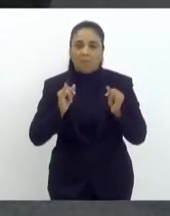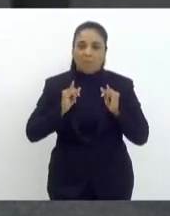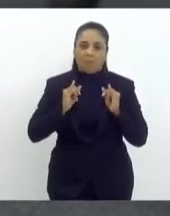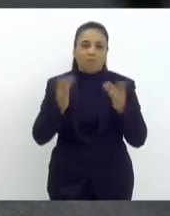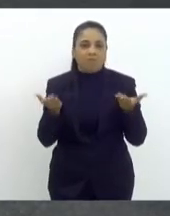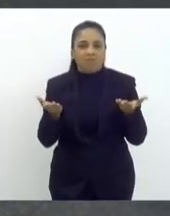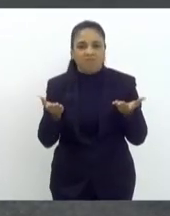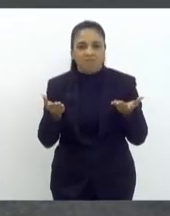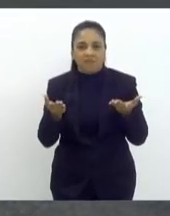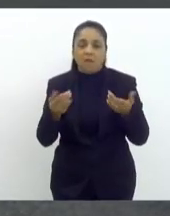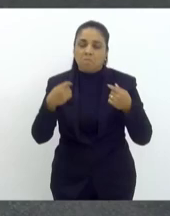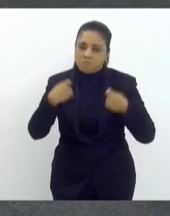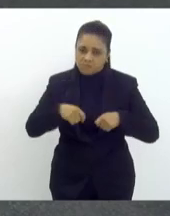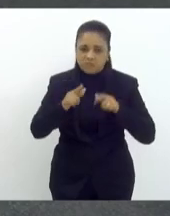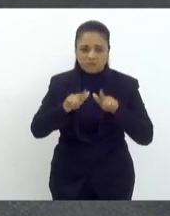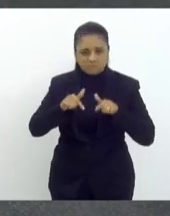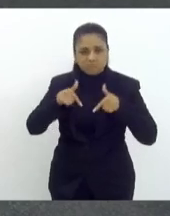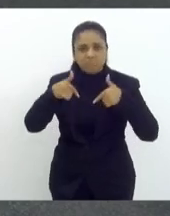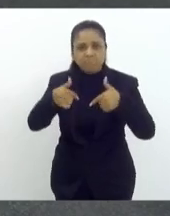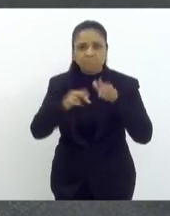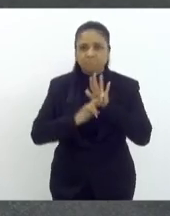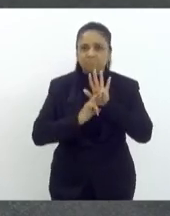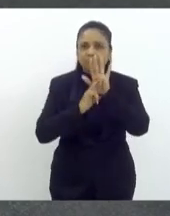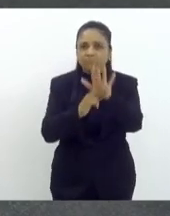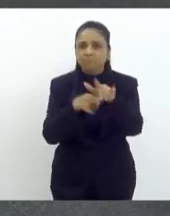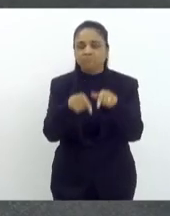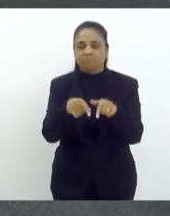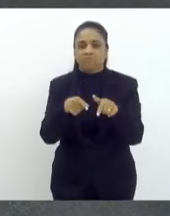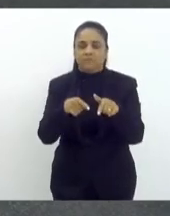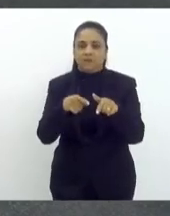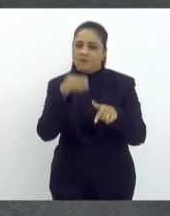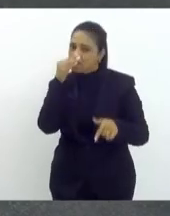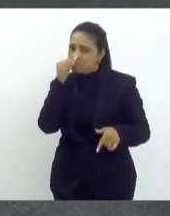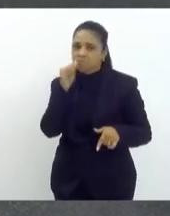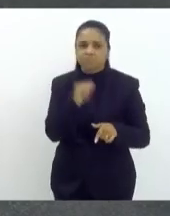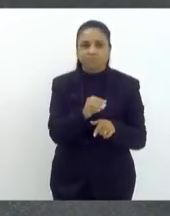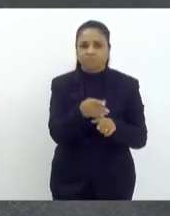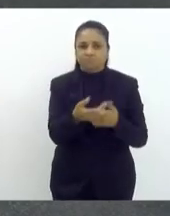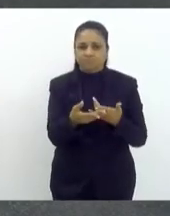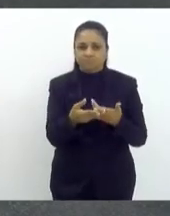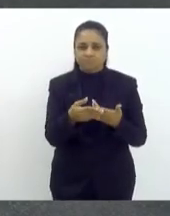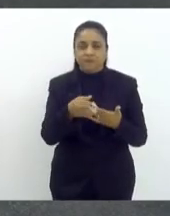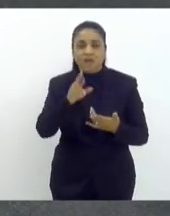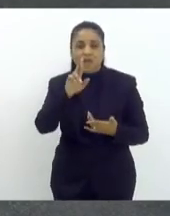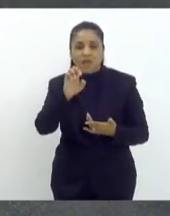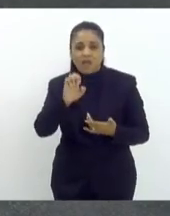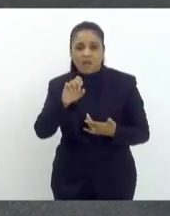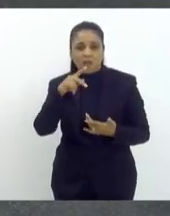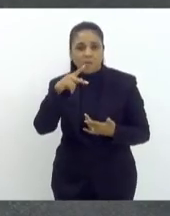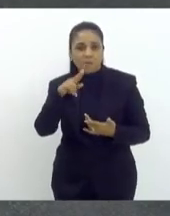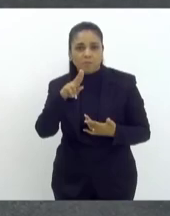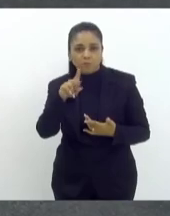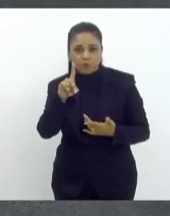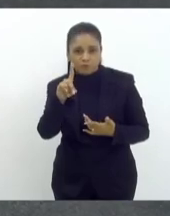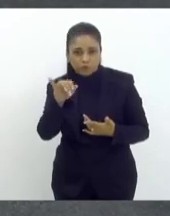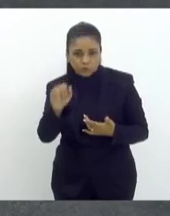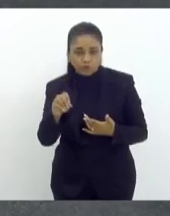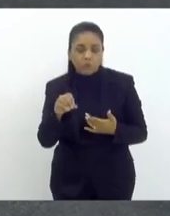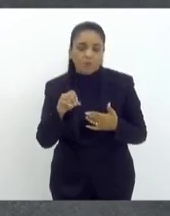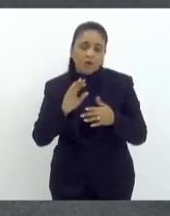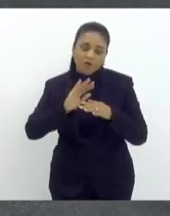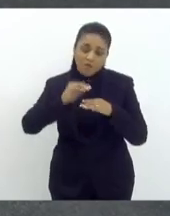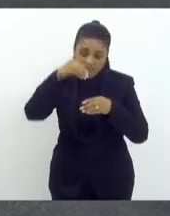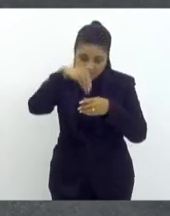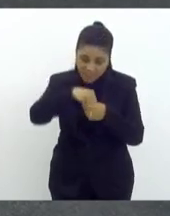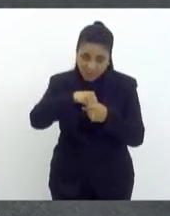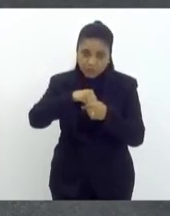as devidas representações de repúdio fora do Parlamento Fluminense dentro evidentemente mas fora